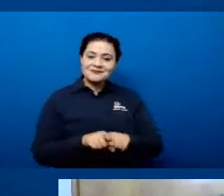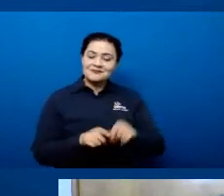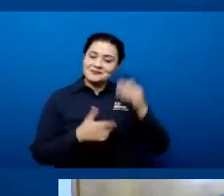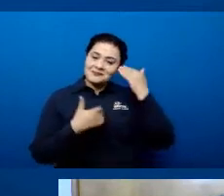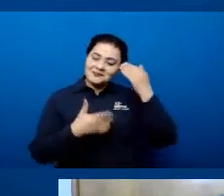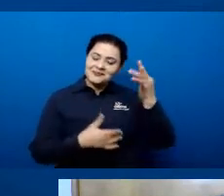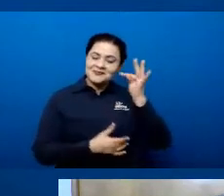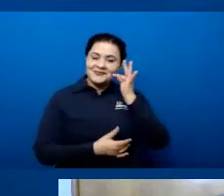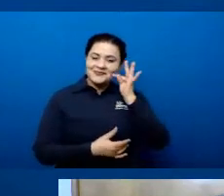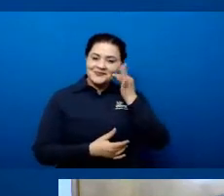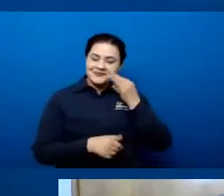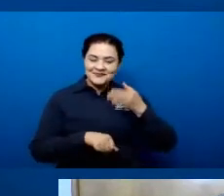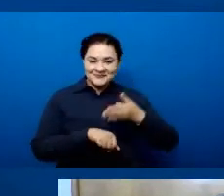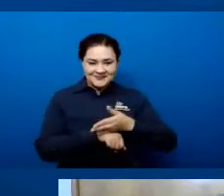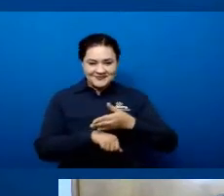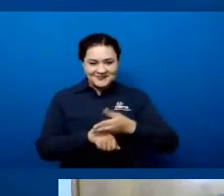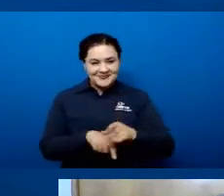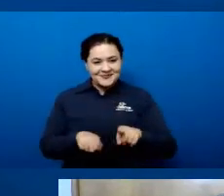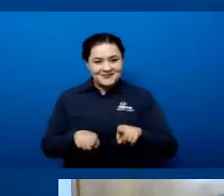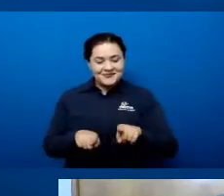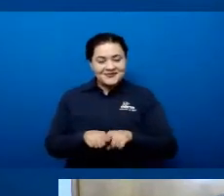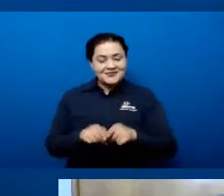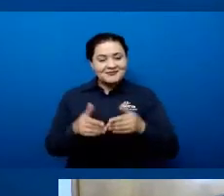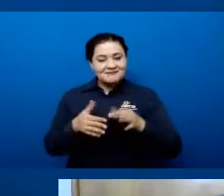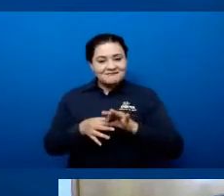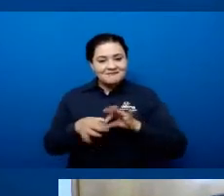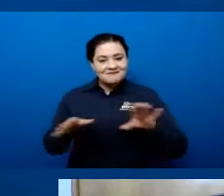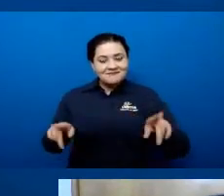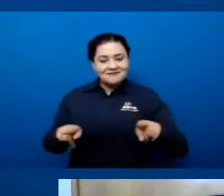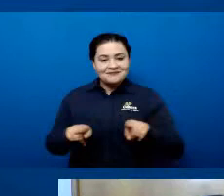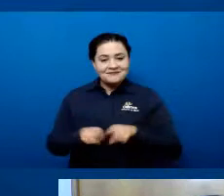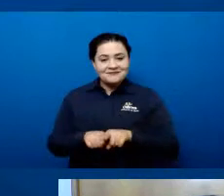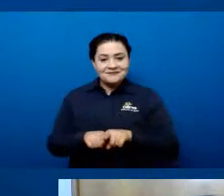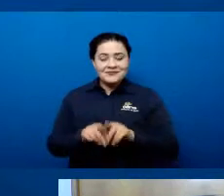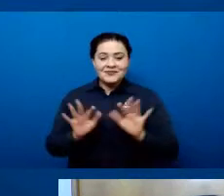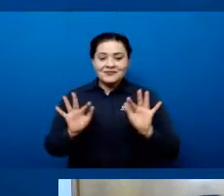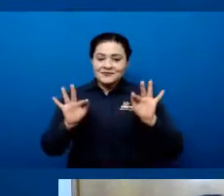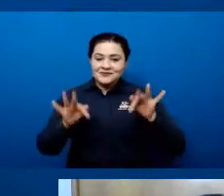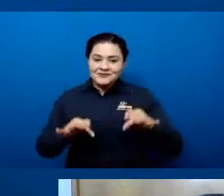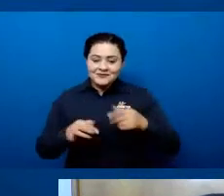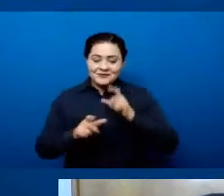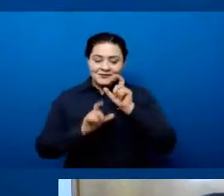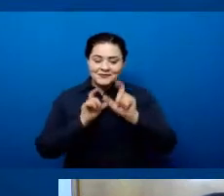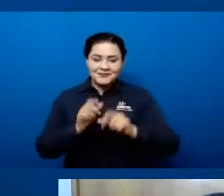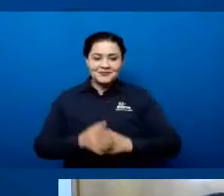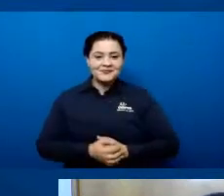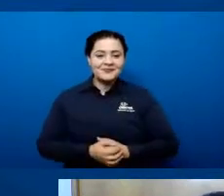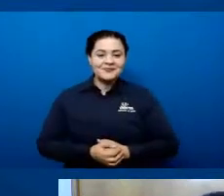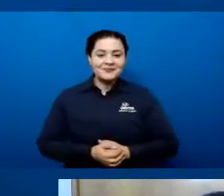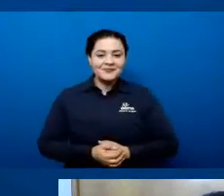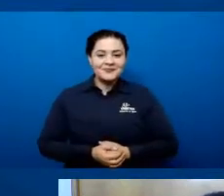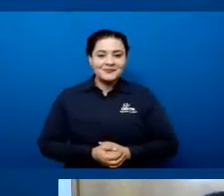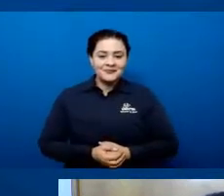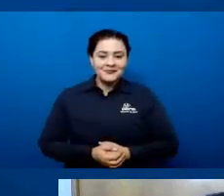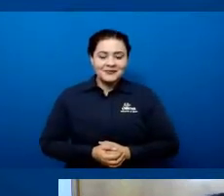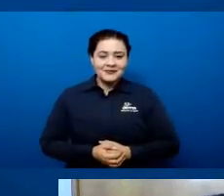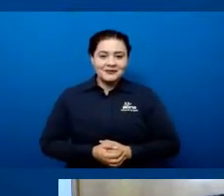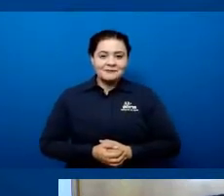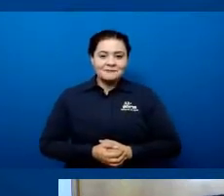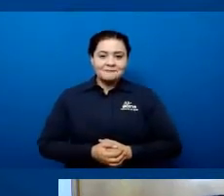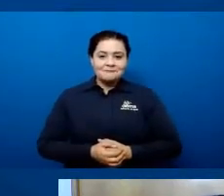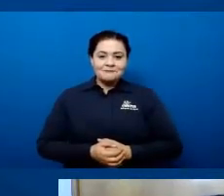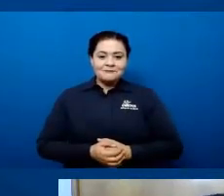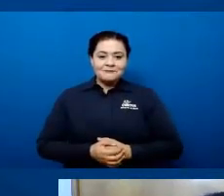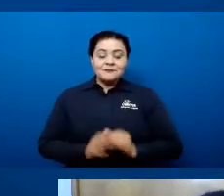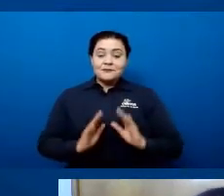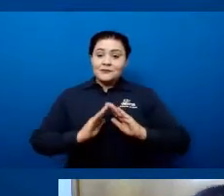muito obrigada, e deixo aqui o espaço para as suas palavras finais. Em nome da